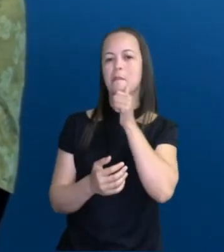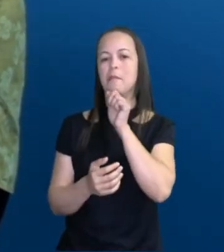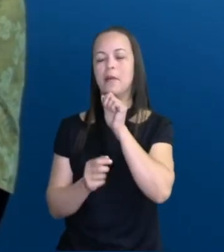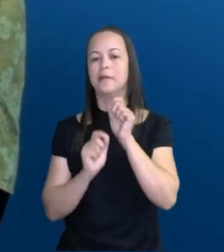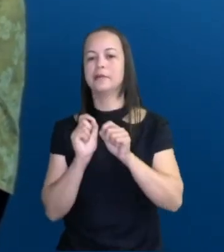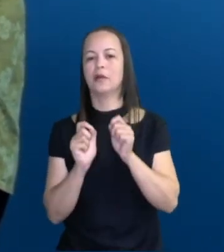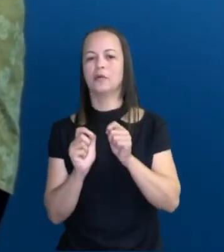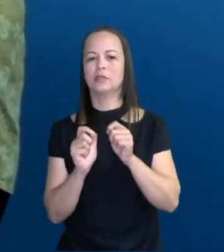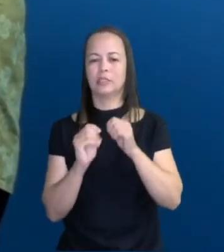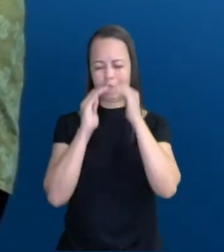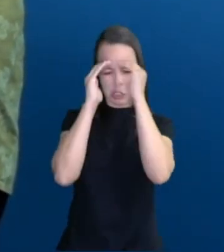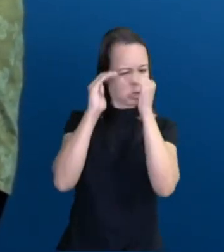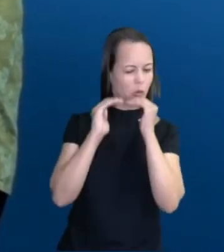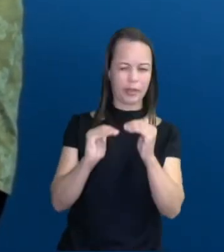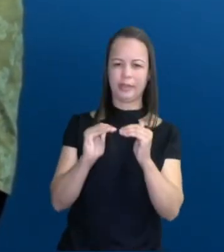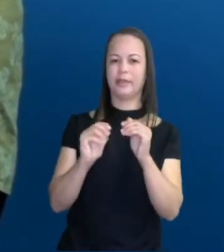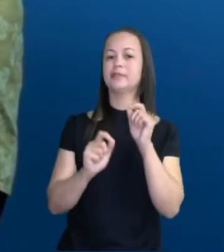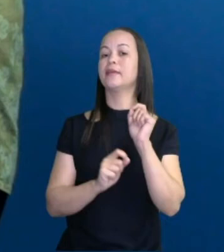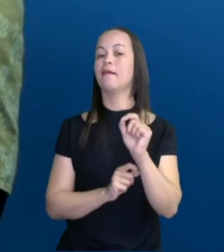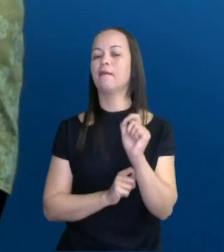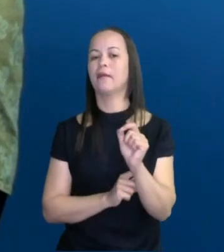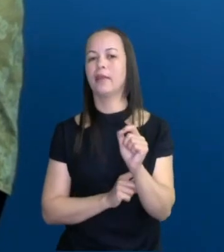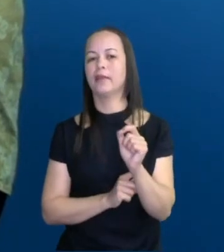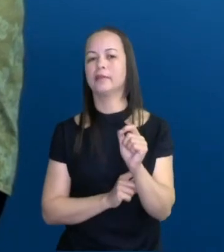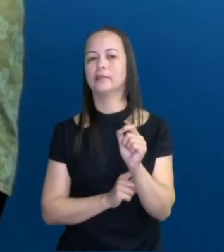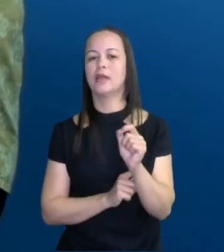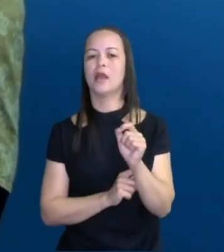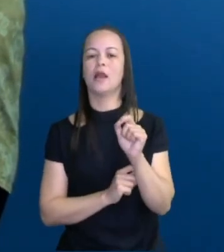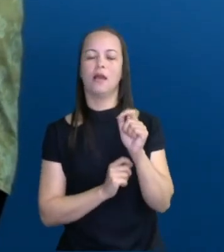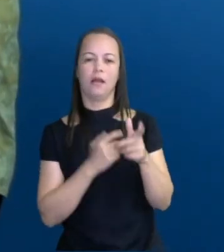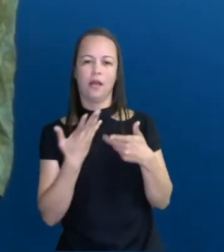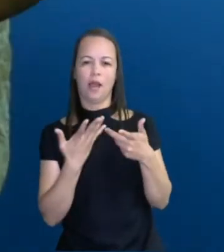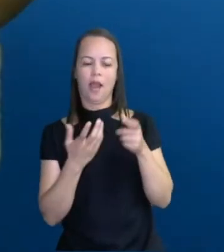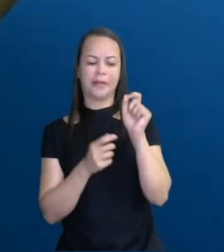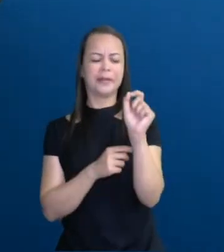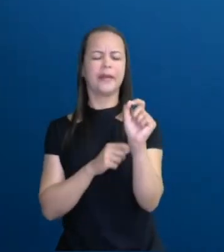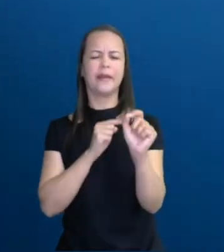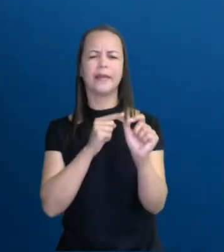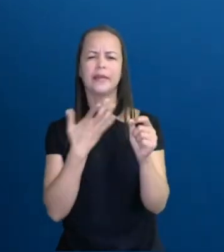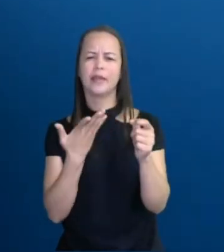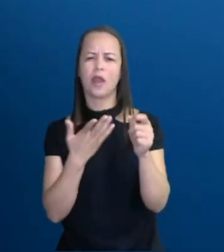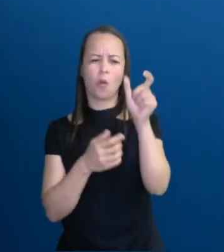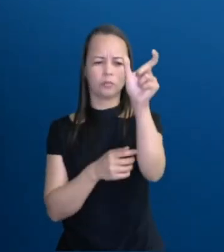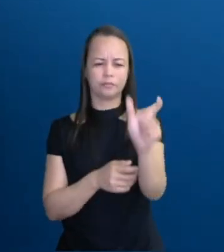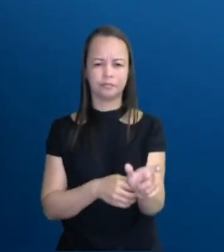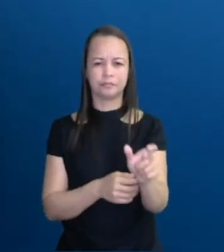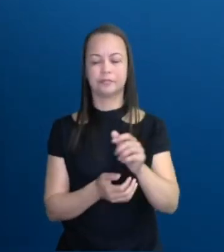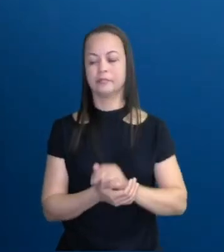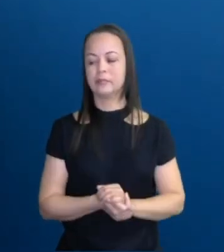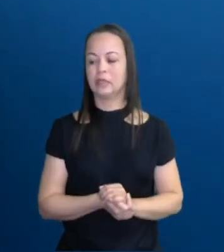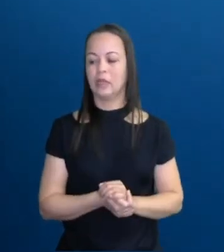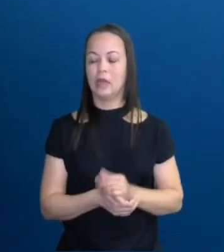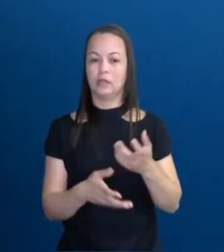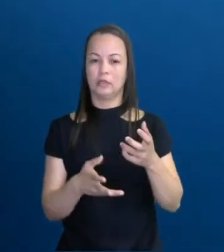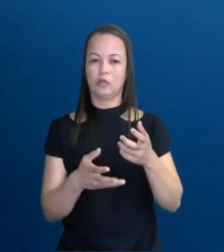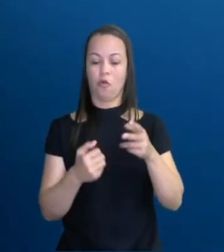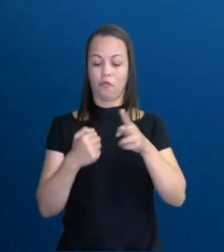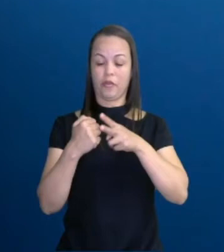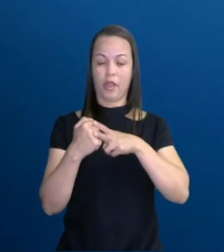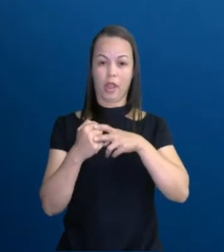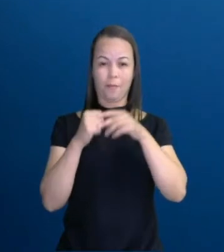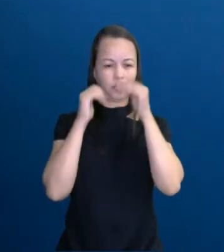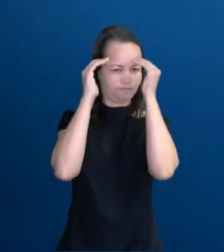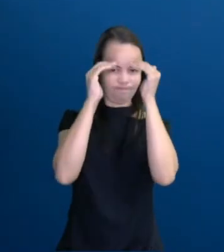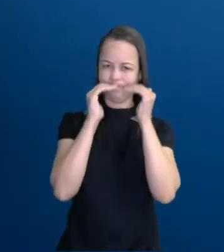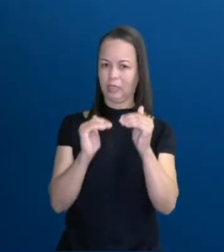quem? Quem desobedece, desobedece a alguém. Percebam que logo após o verbo